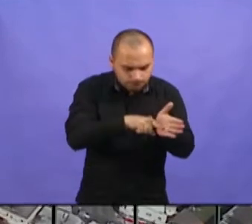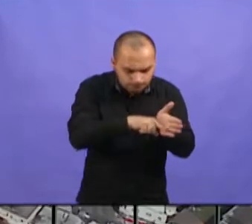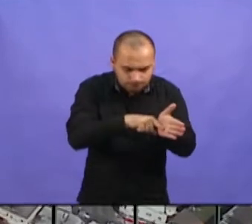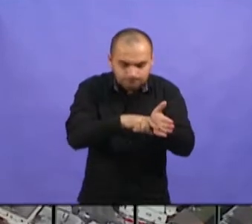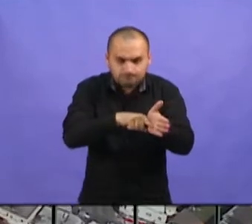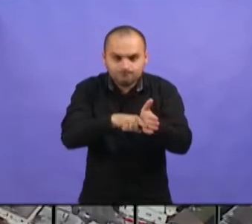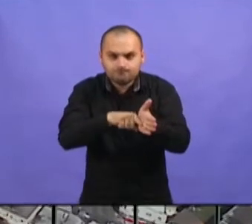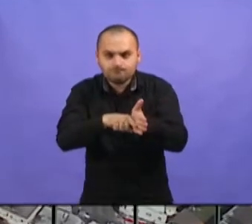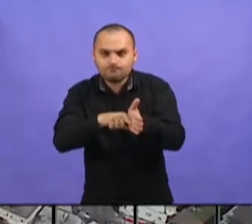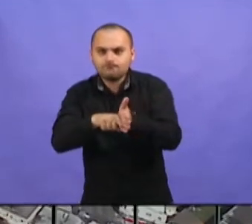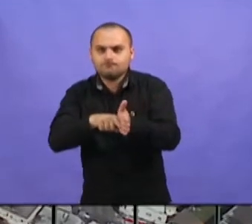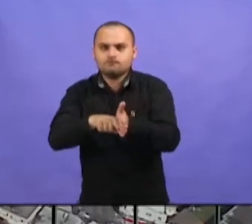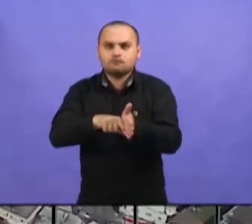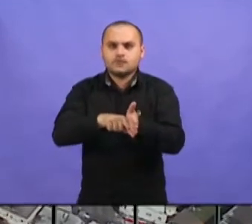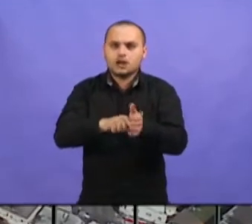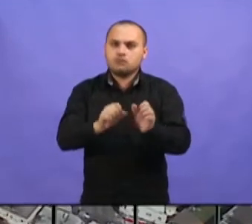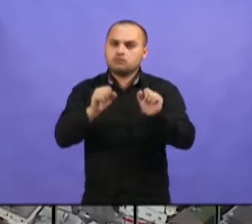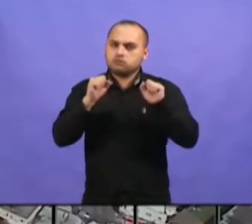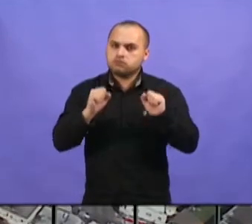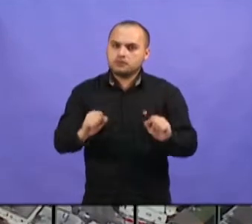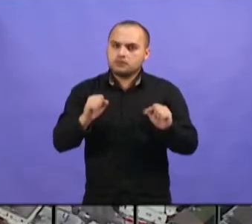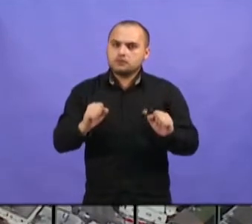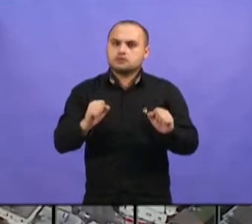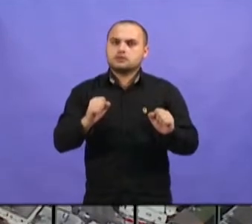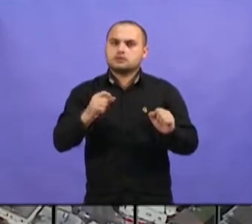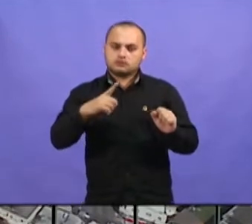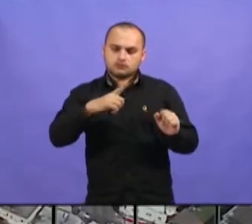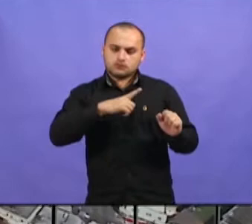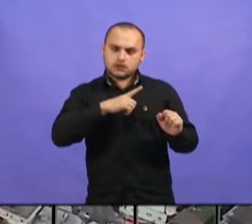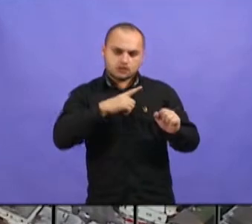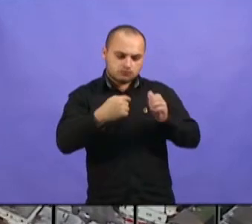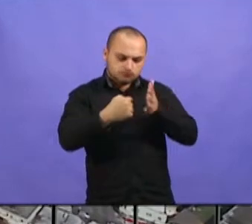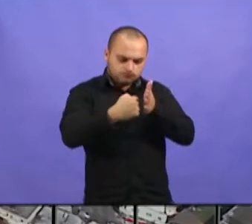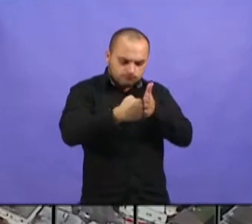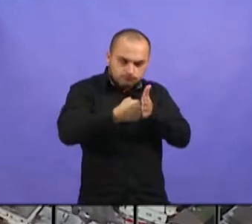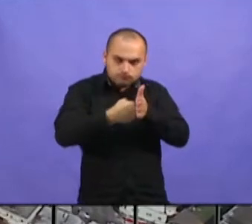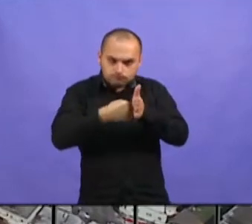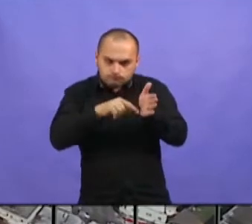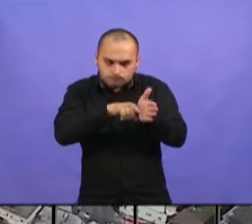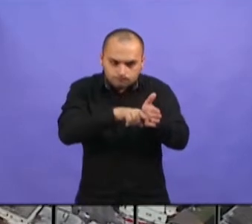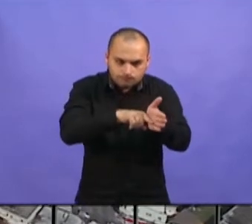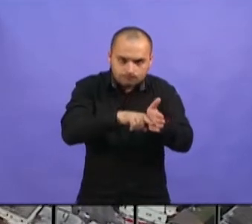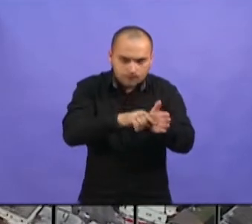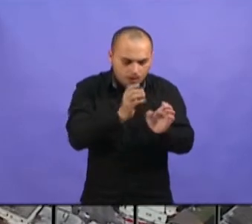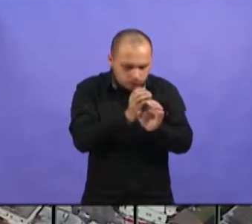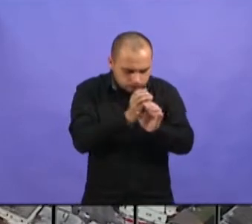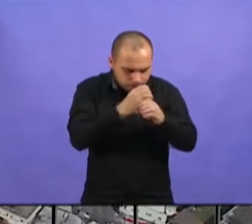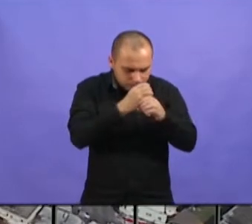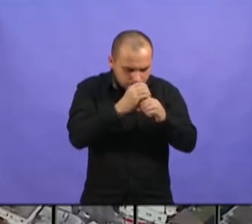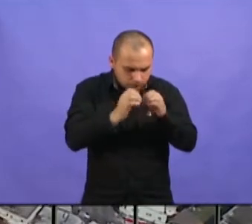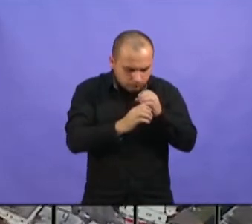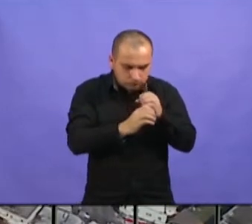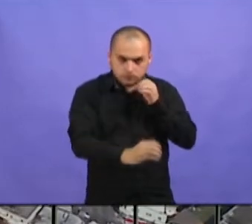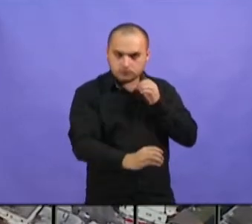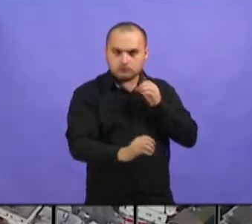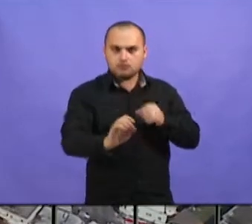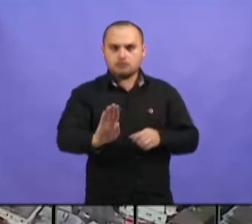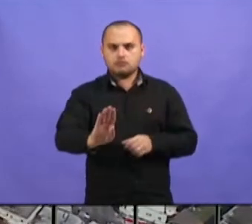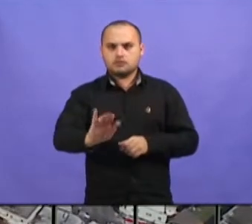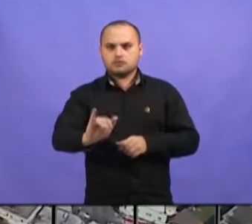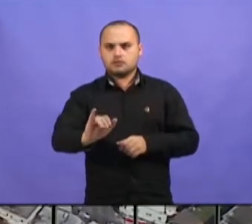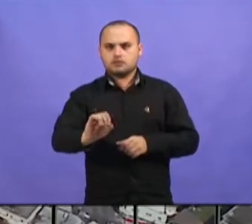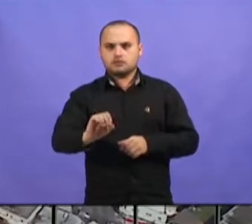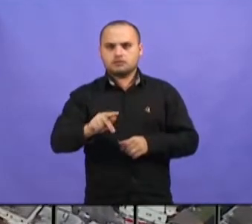Ela pode ser uma investigação que já foi realizada por biópsia para diagnóstico, agora pode vir